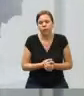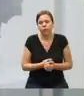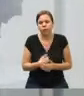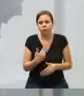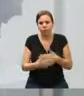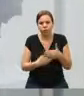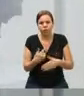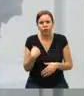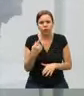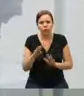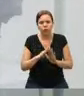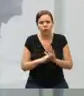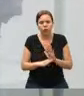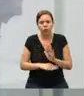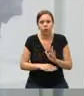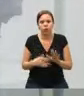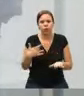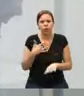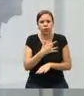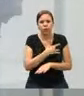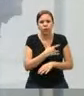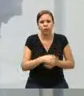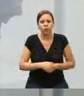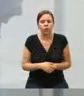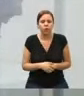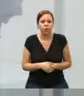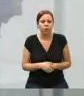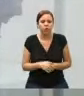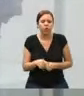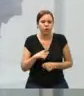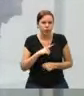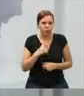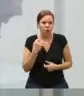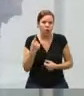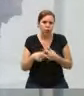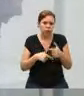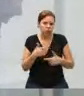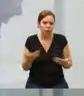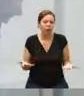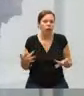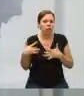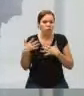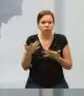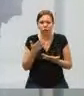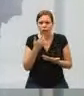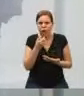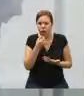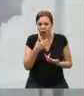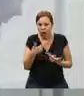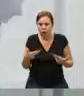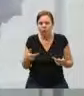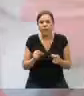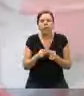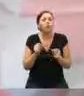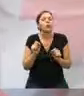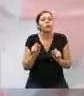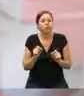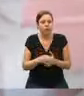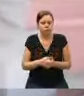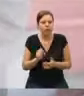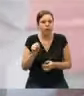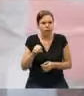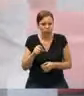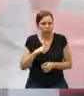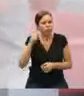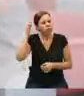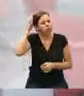durante nosso programa, a questão da saúde lá, né? Vocês têm algum trabalho, doação de remédio, fazem algo? Sim,